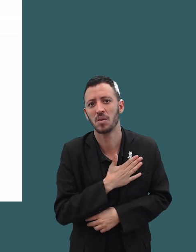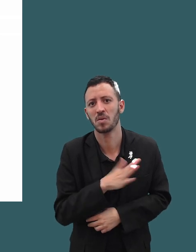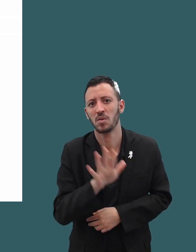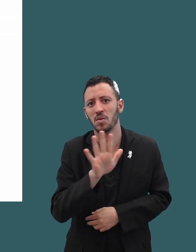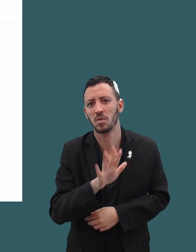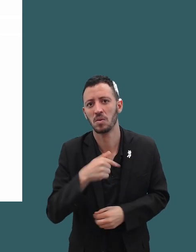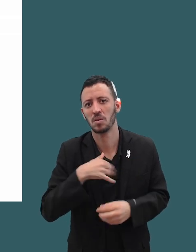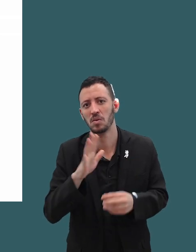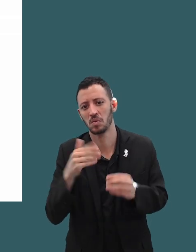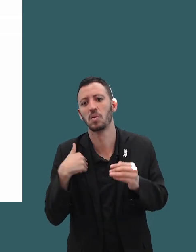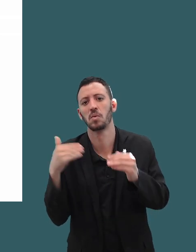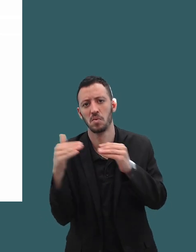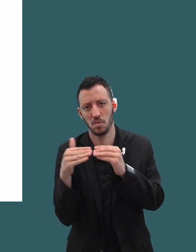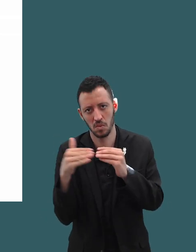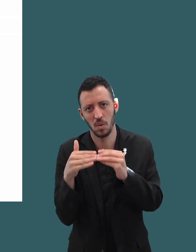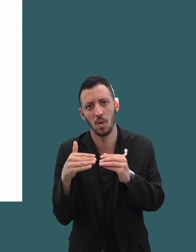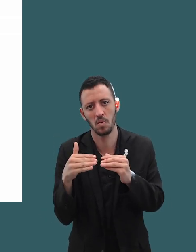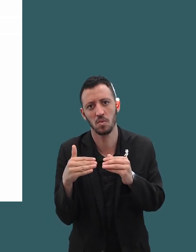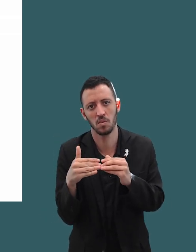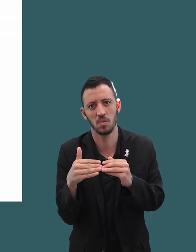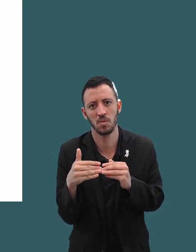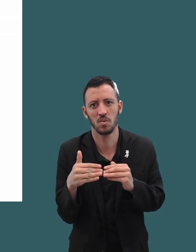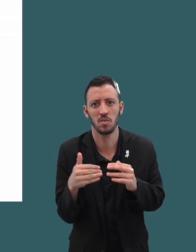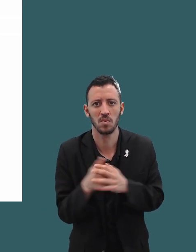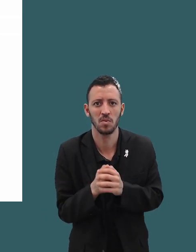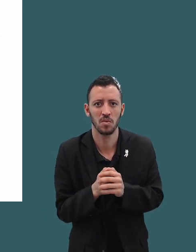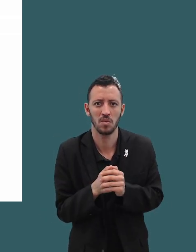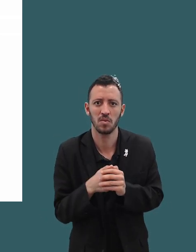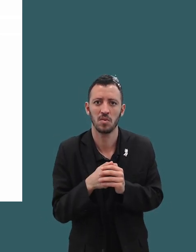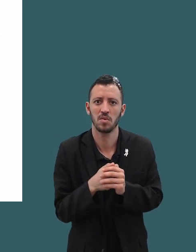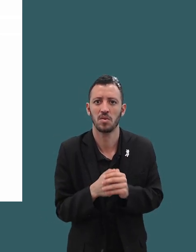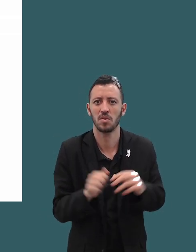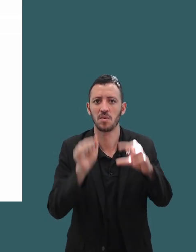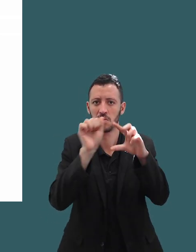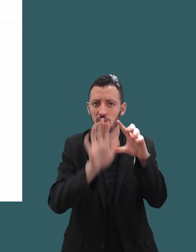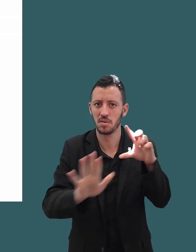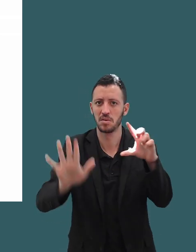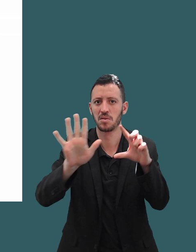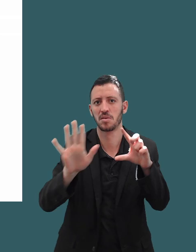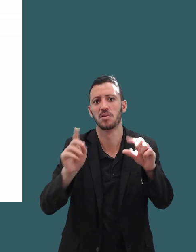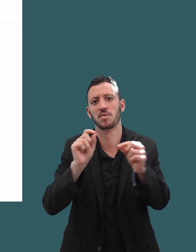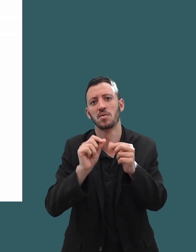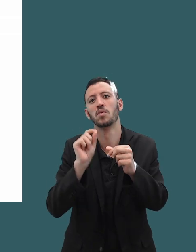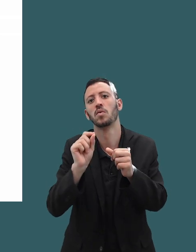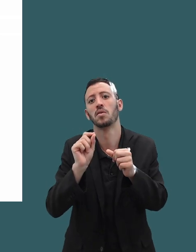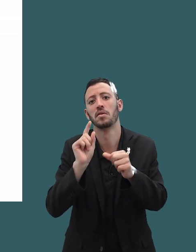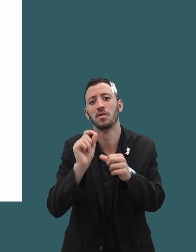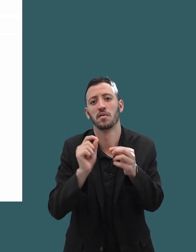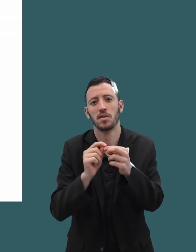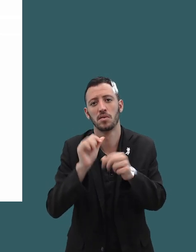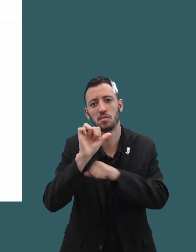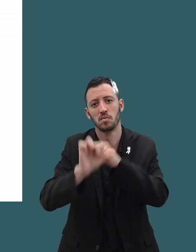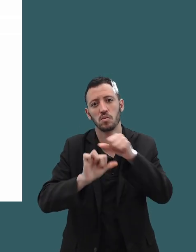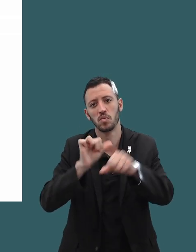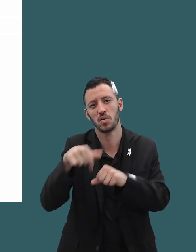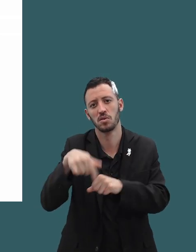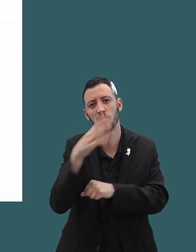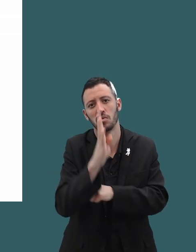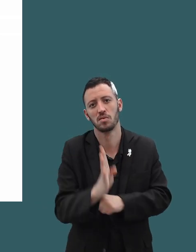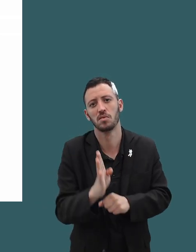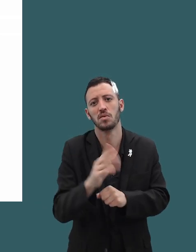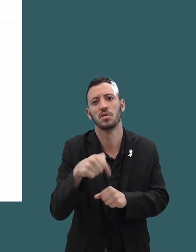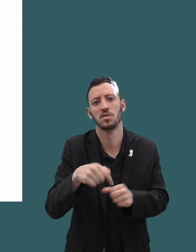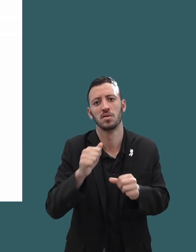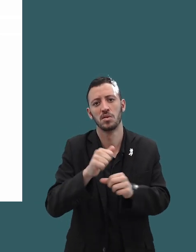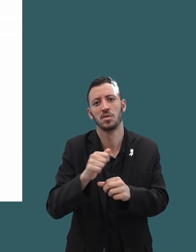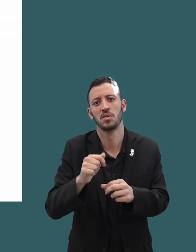universo de conteúdo que eu concordo. E as plataformas, elas também marcam uma mudança do consumo de conteúdo no Brasil, que é menos consumo